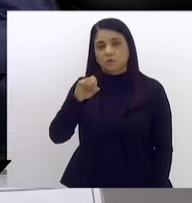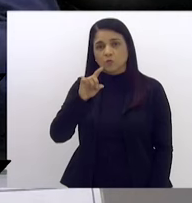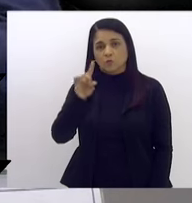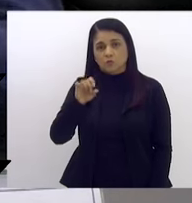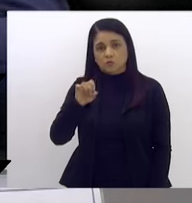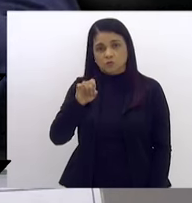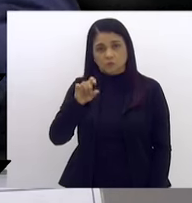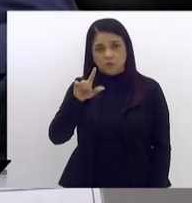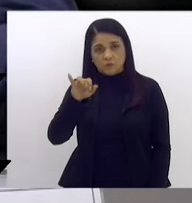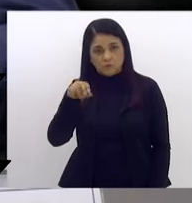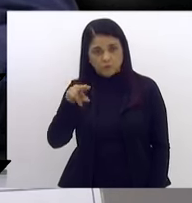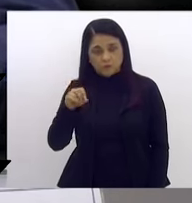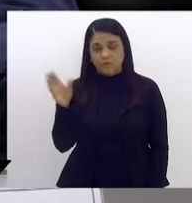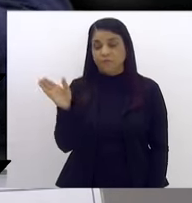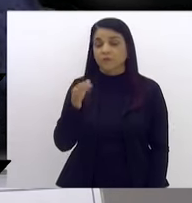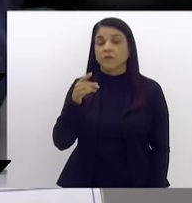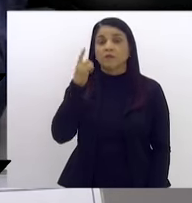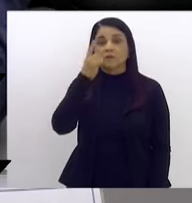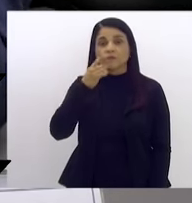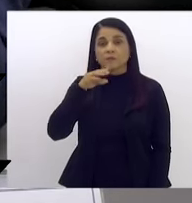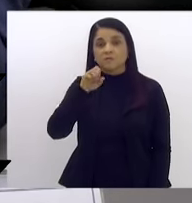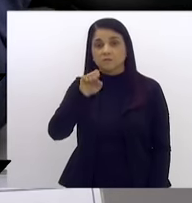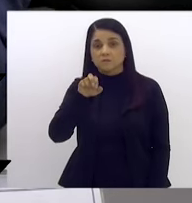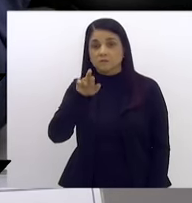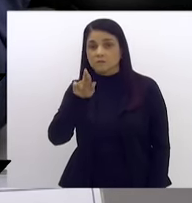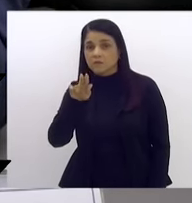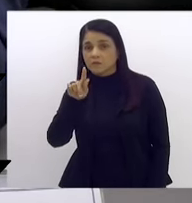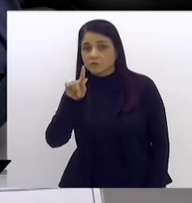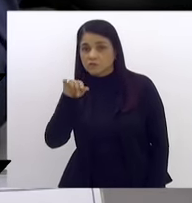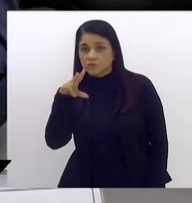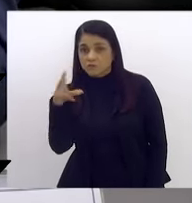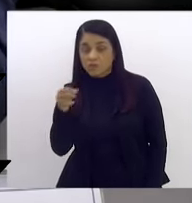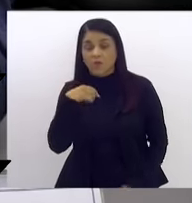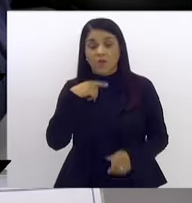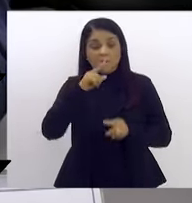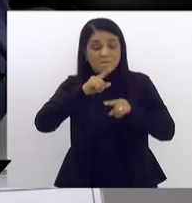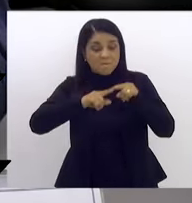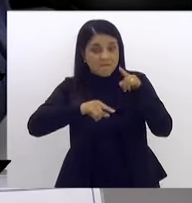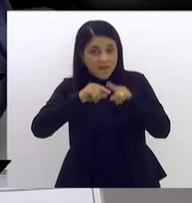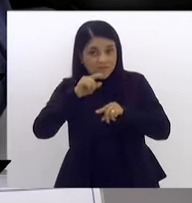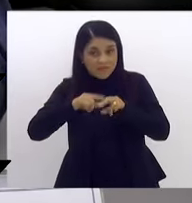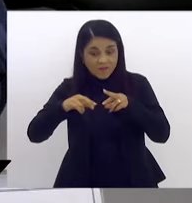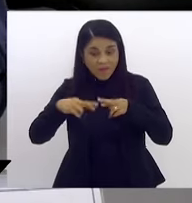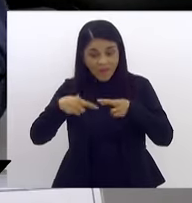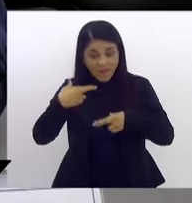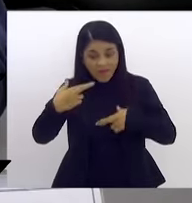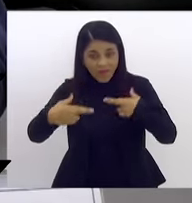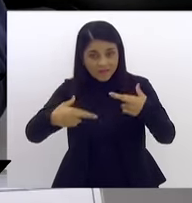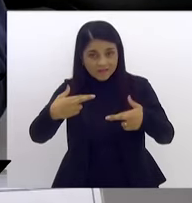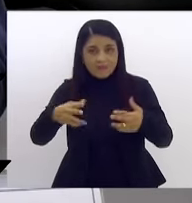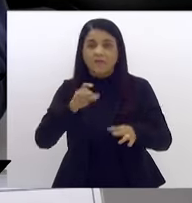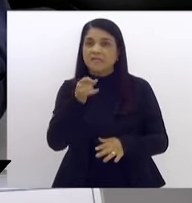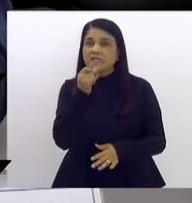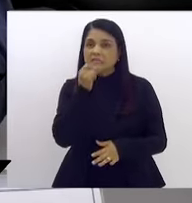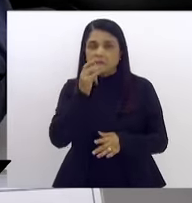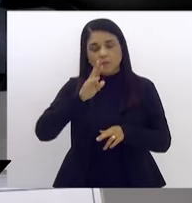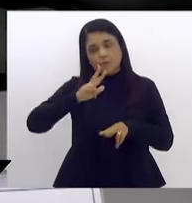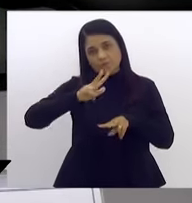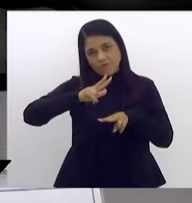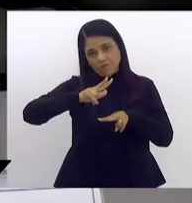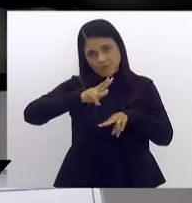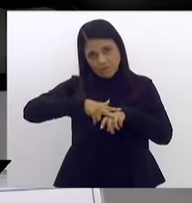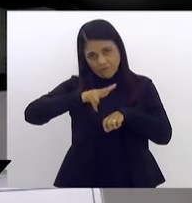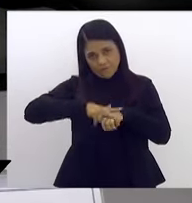é e materiais reutilizáveis por exemplo vidro por exemplo